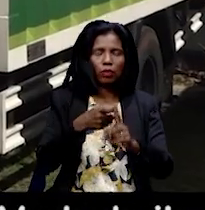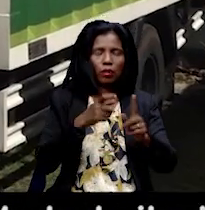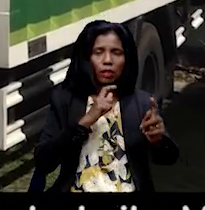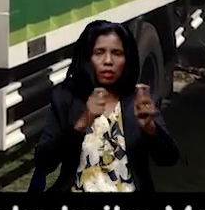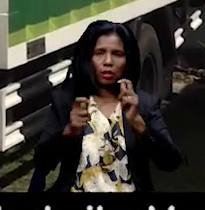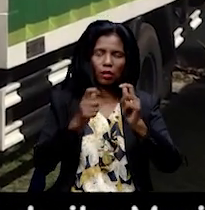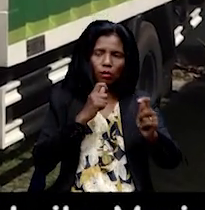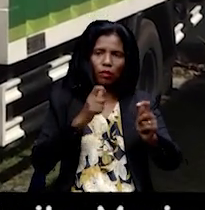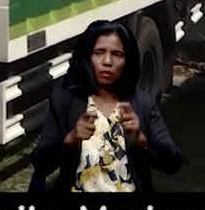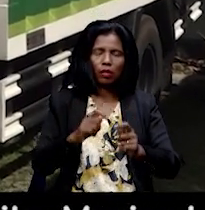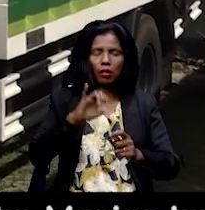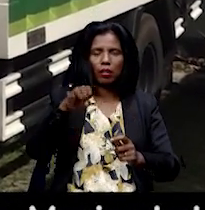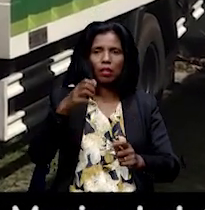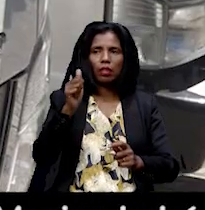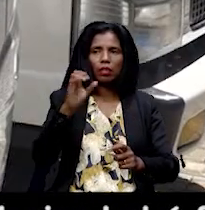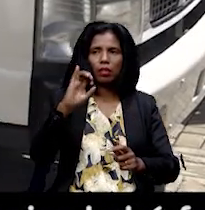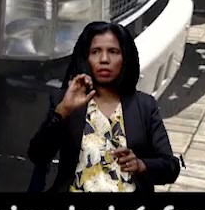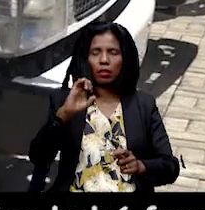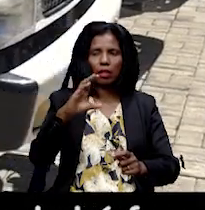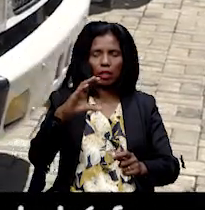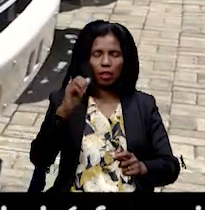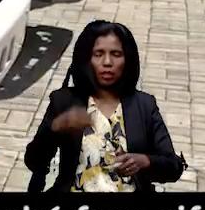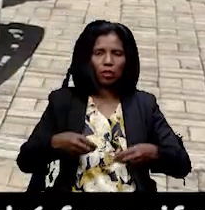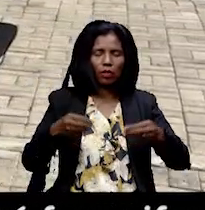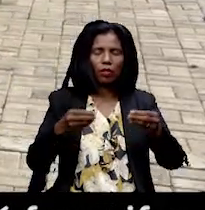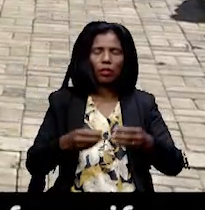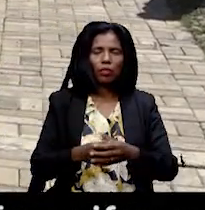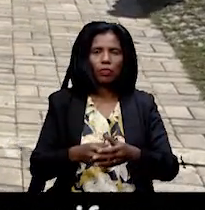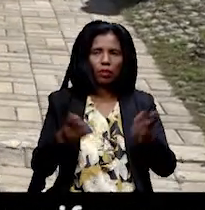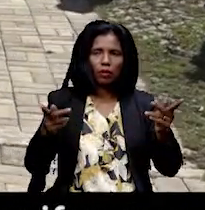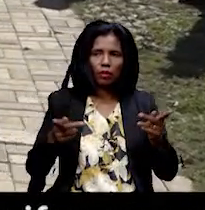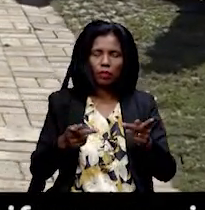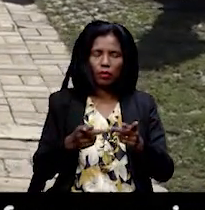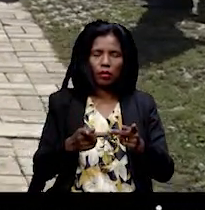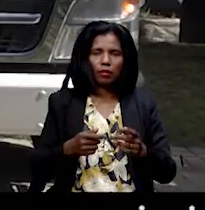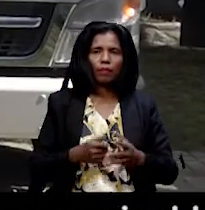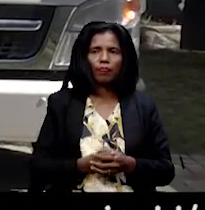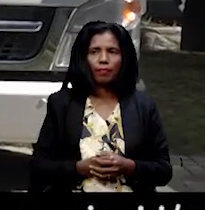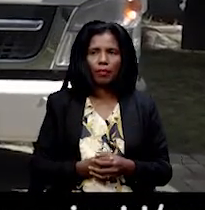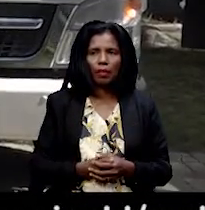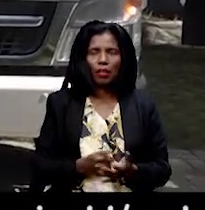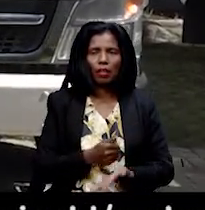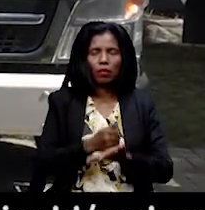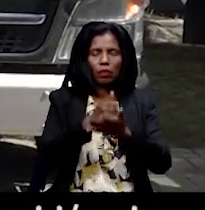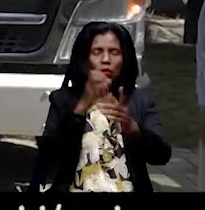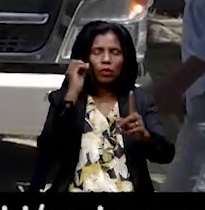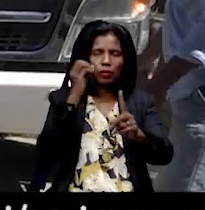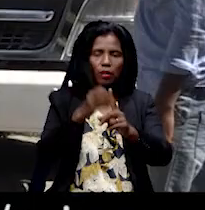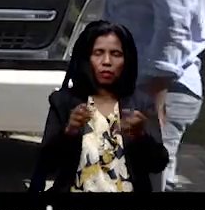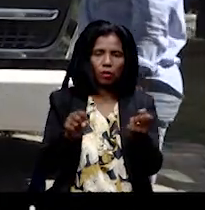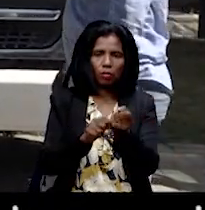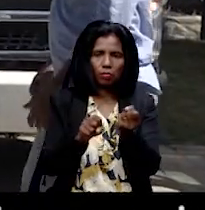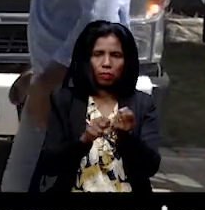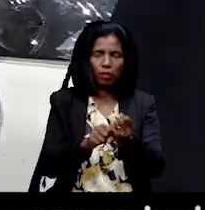transporte nebe Jaica entrega ne, se distribui para armazém regional. Apoio ne objetivo ato